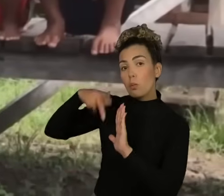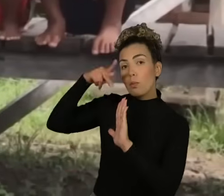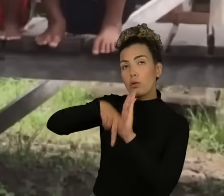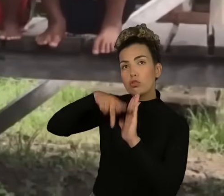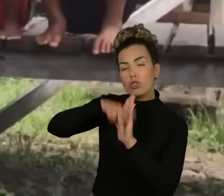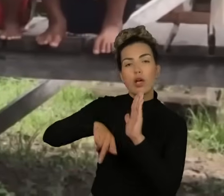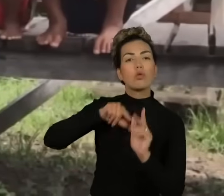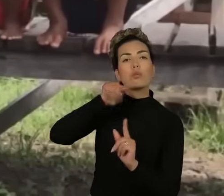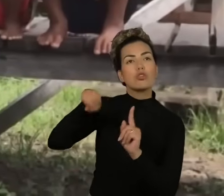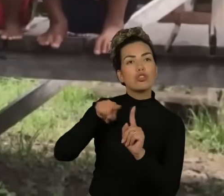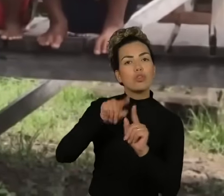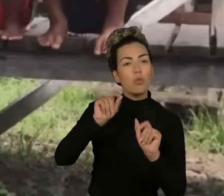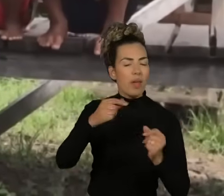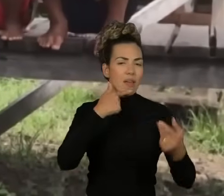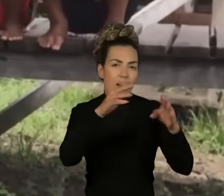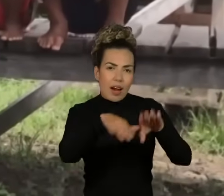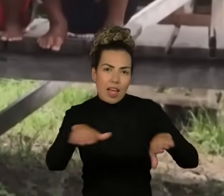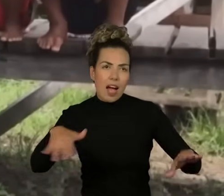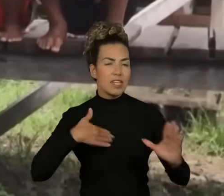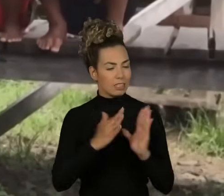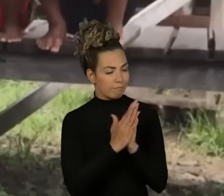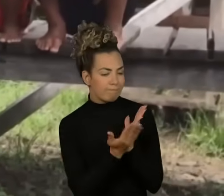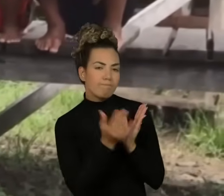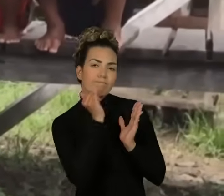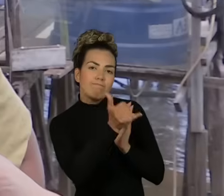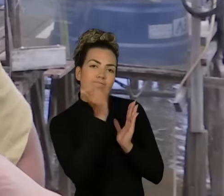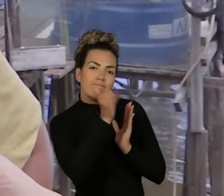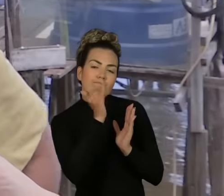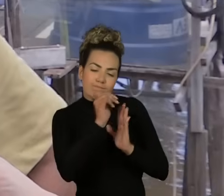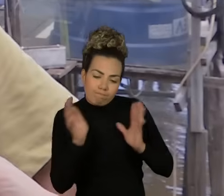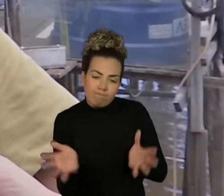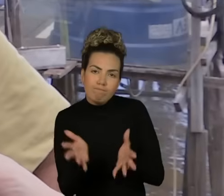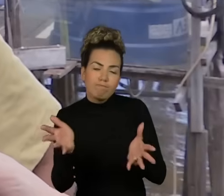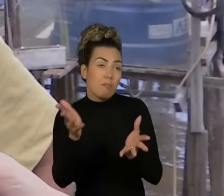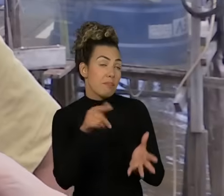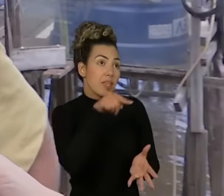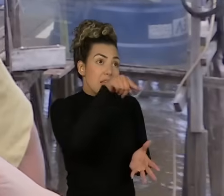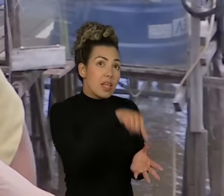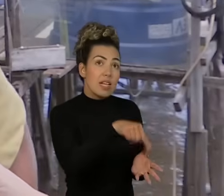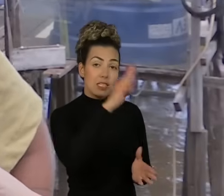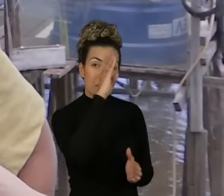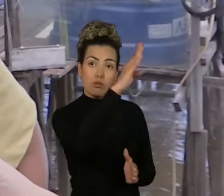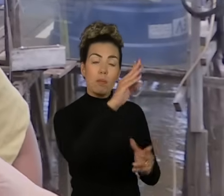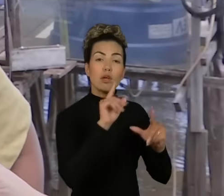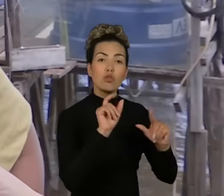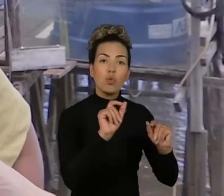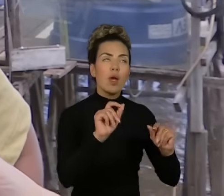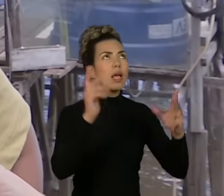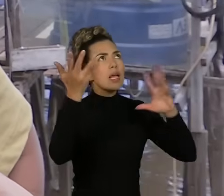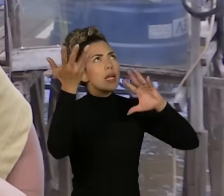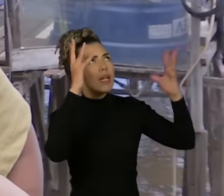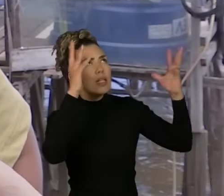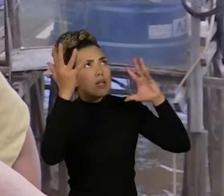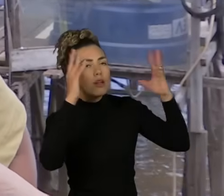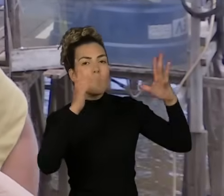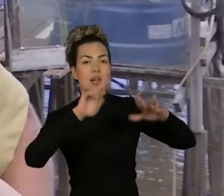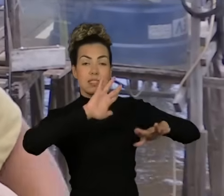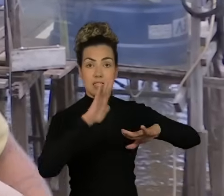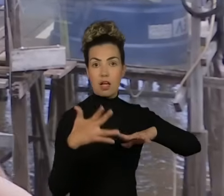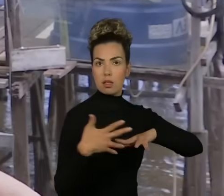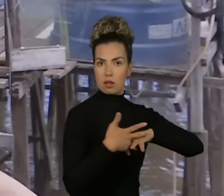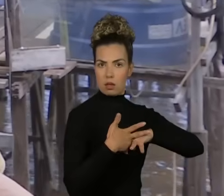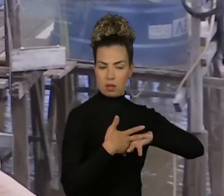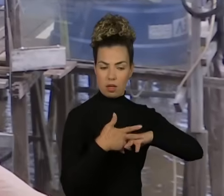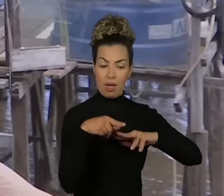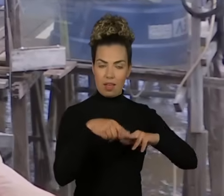leva a leitura para as crianças. A minha turma é a turma de cidadania climática, então a gente passa a olhar